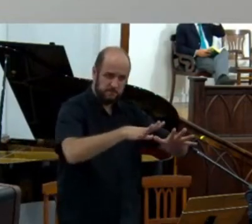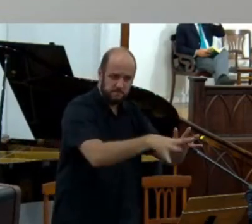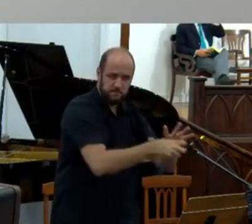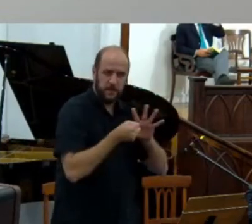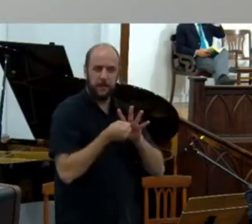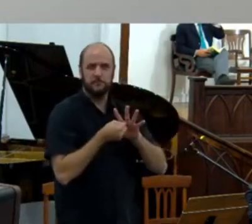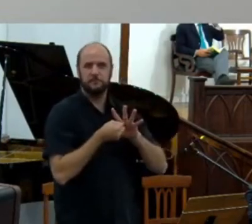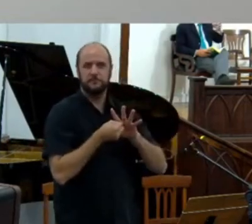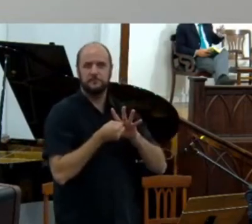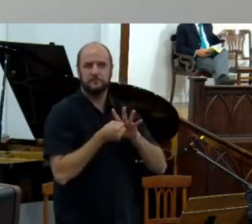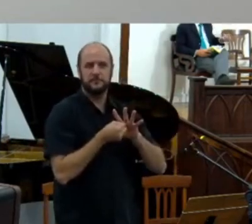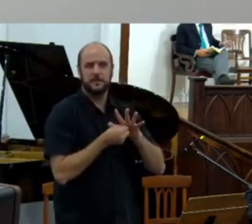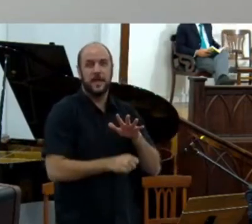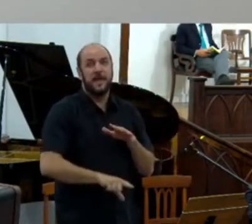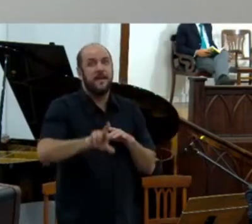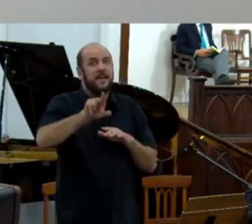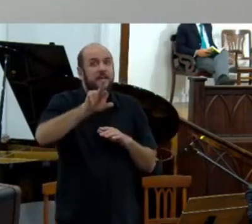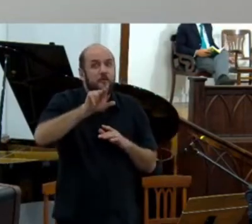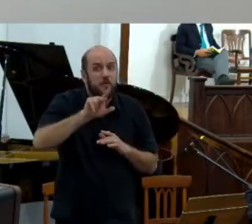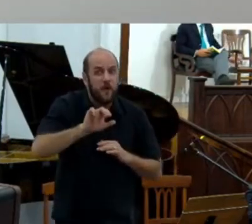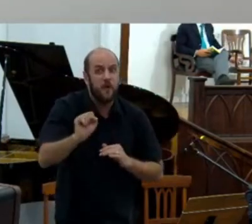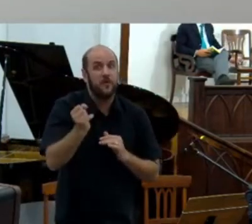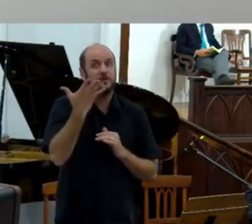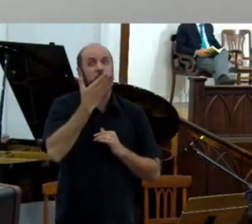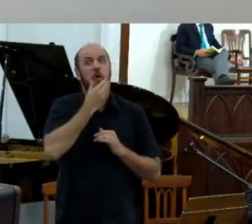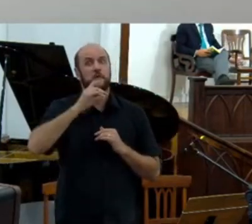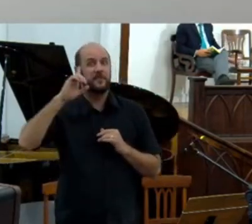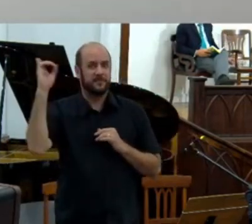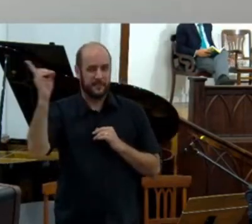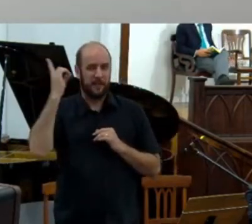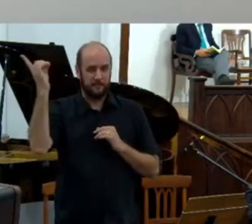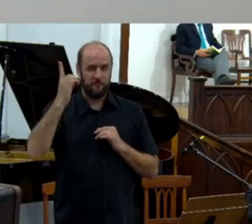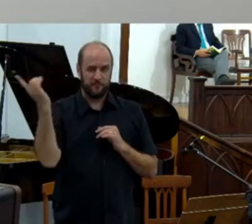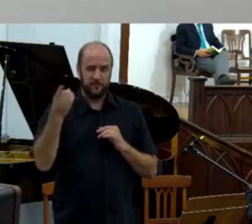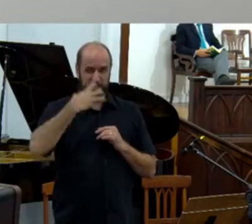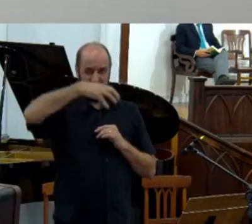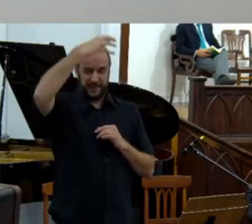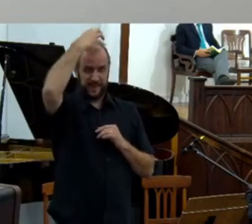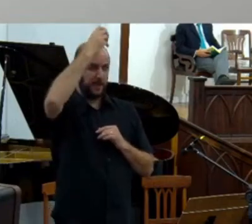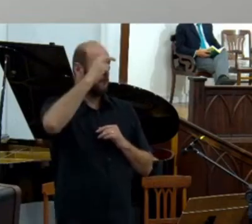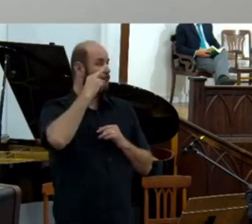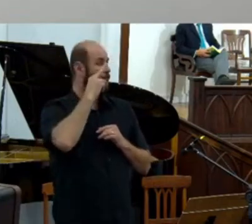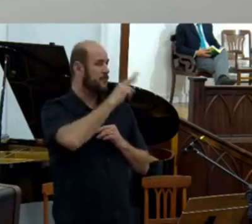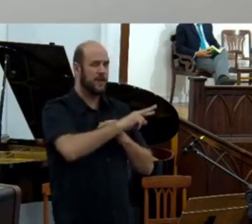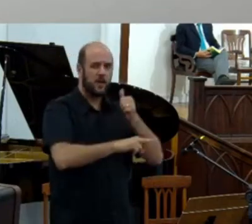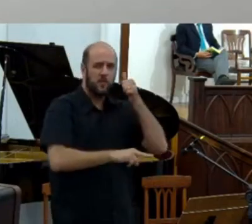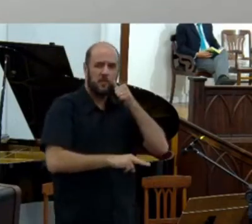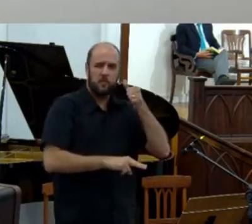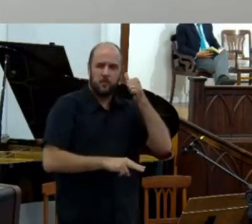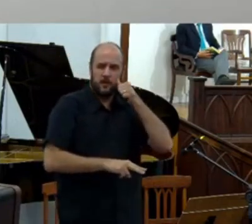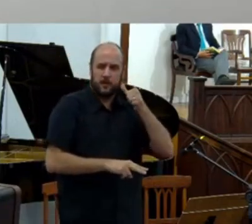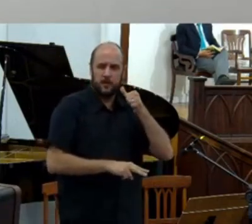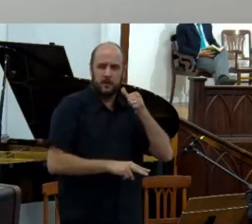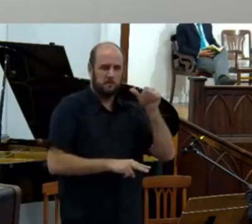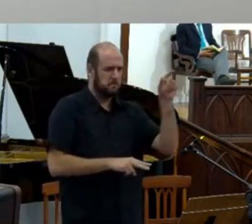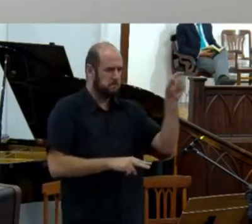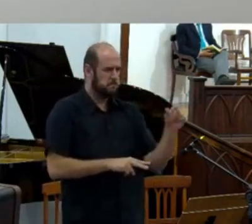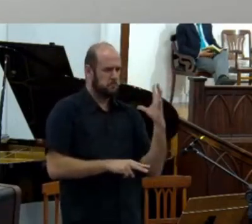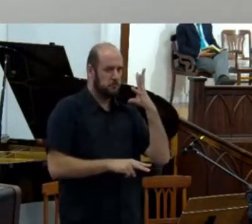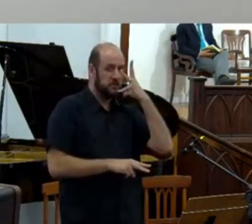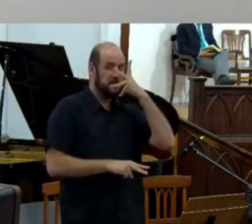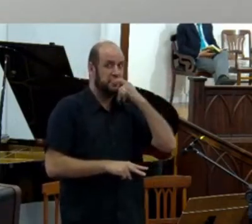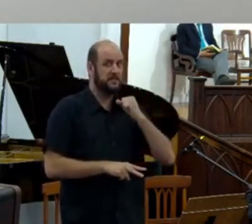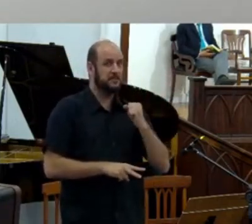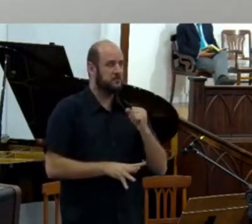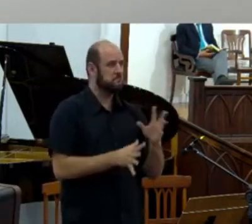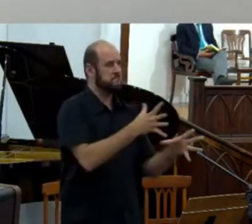Que é o mesmo cenário que um dia Davi, do seu palácio, olharia para uma mulher, Batseba, como